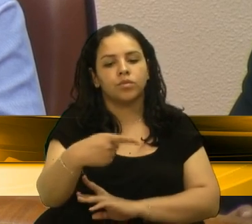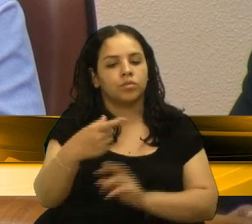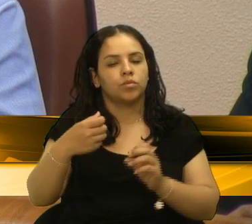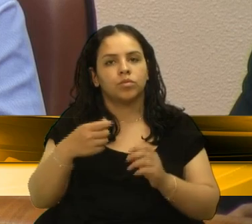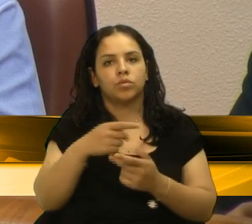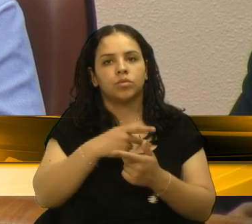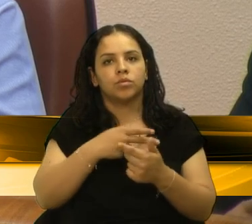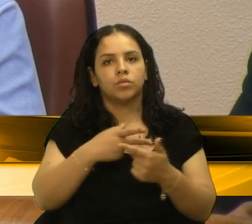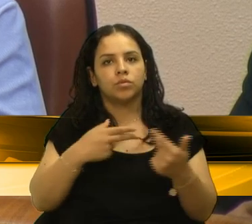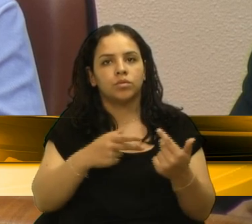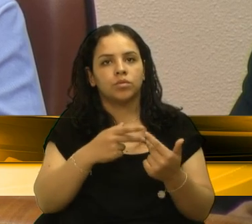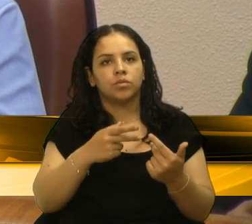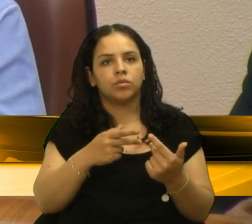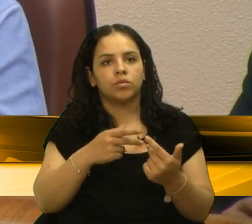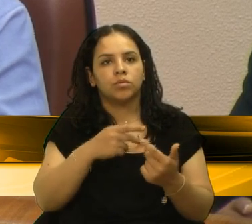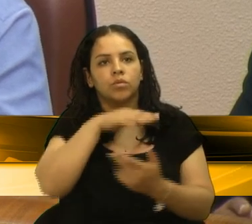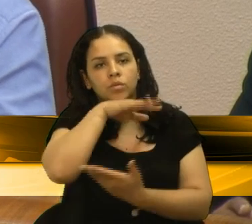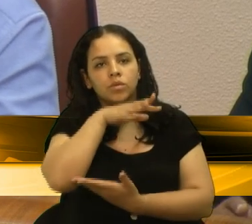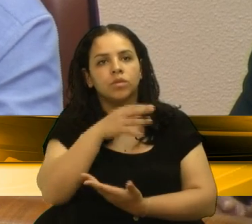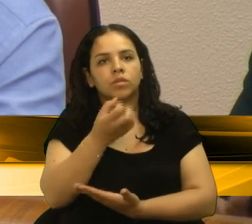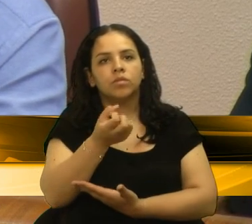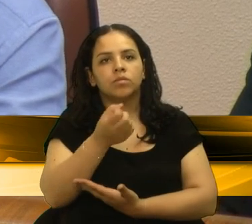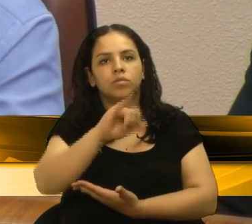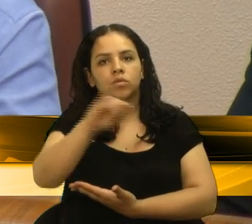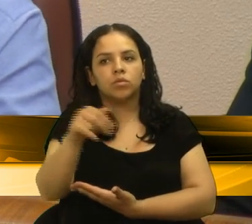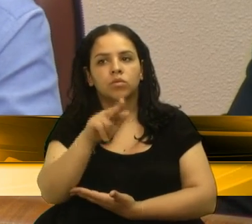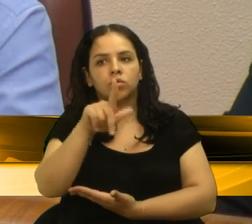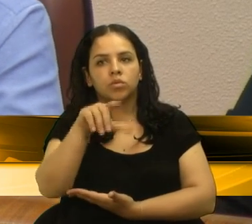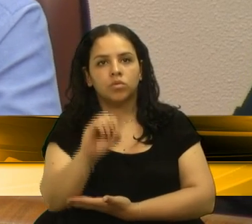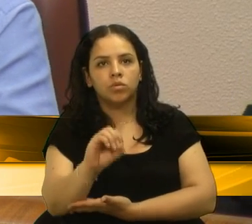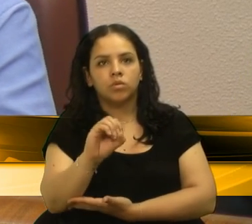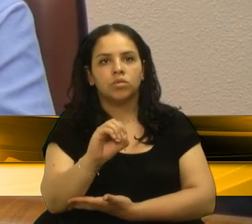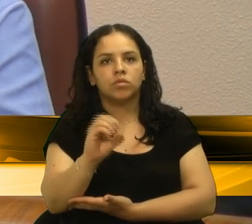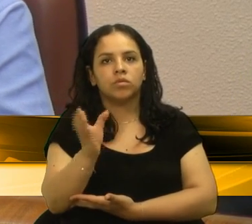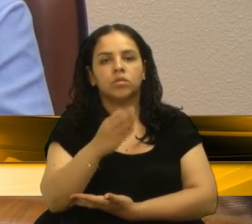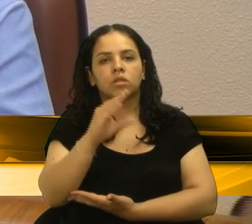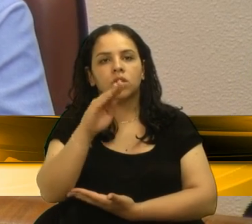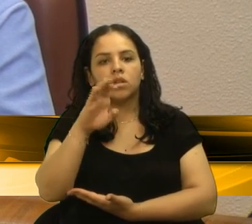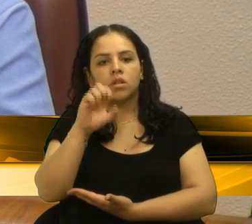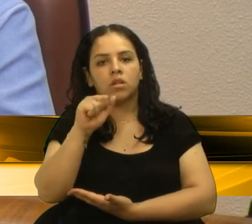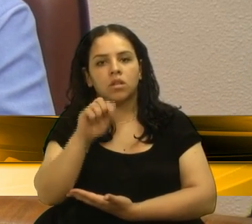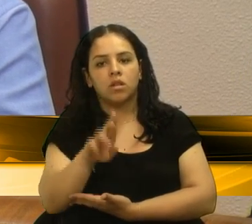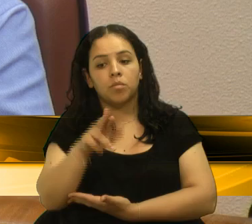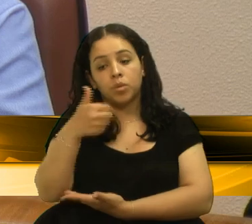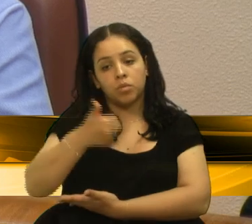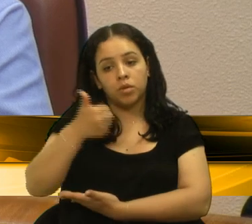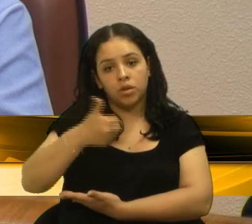foi suscitada. Do senhor Júlio César Freitas, certo, bom, primeira coisa a